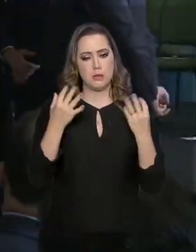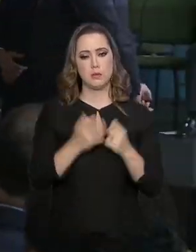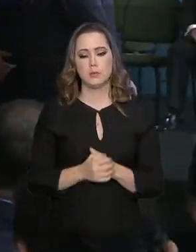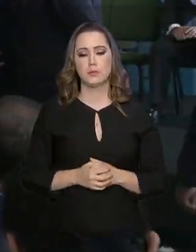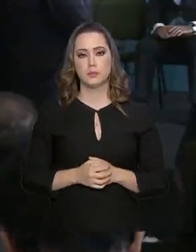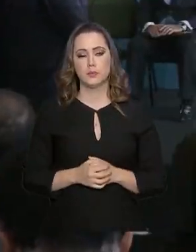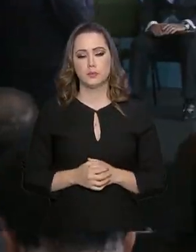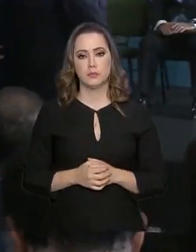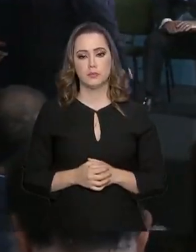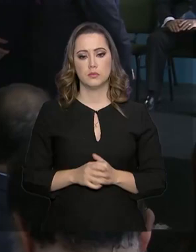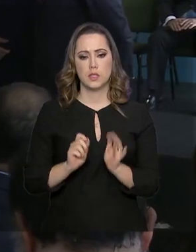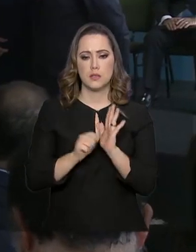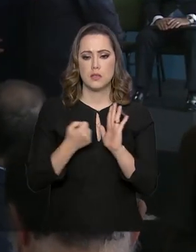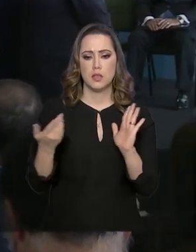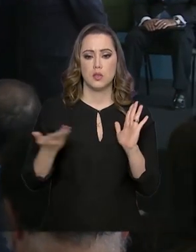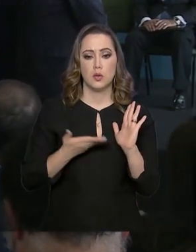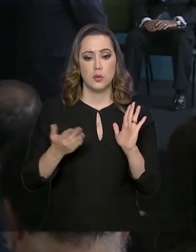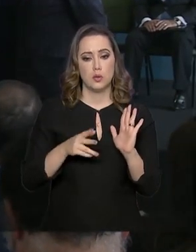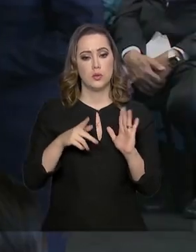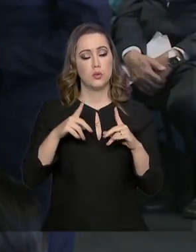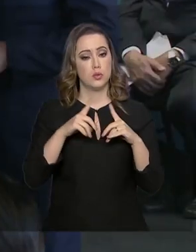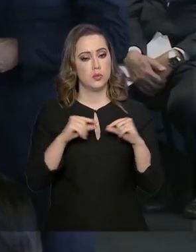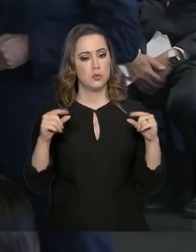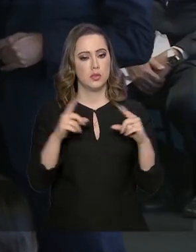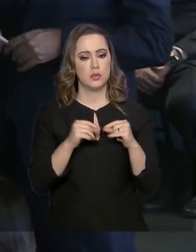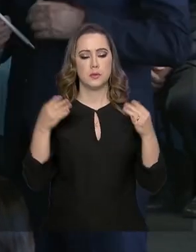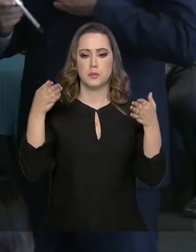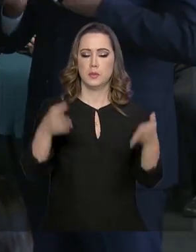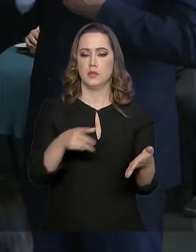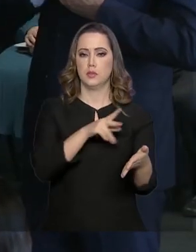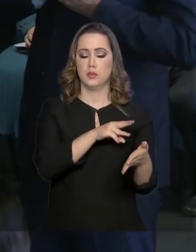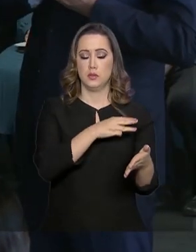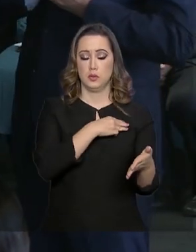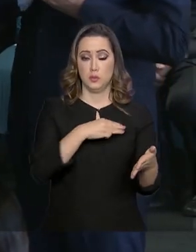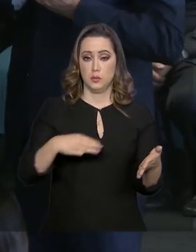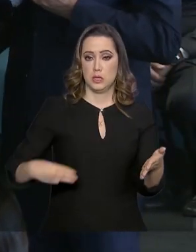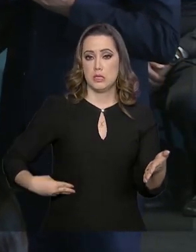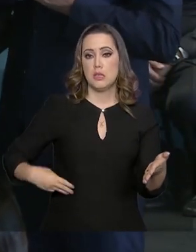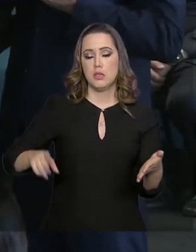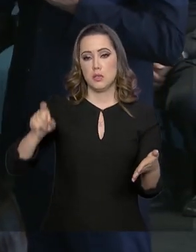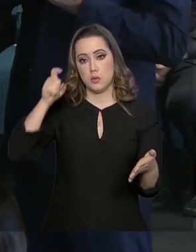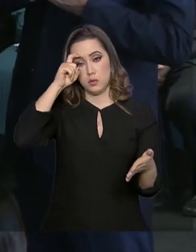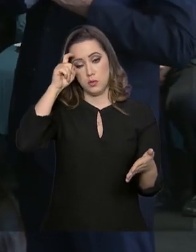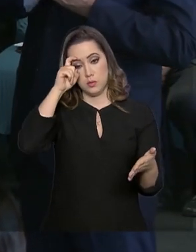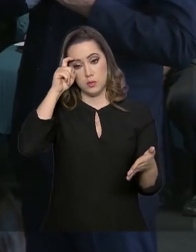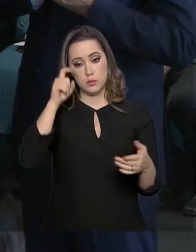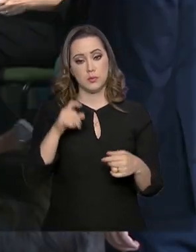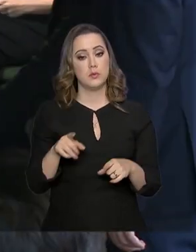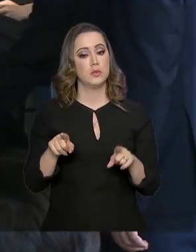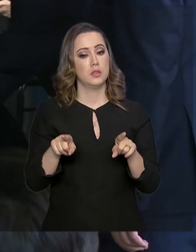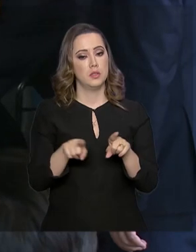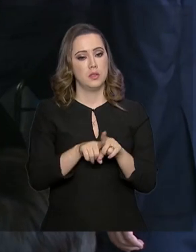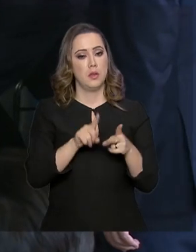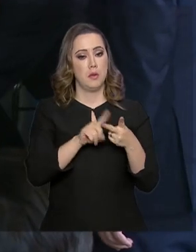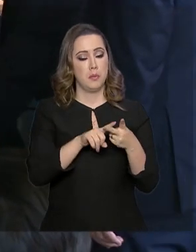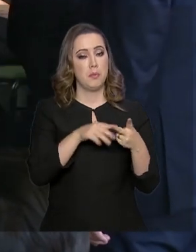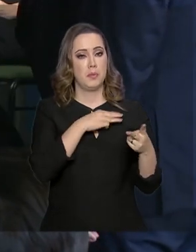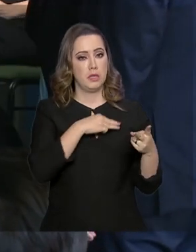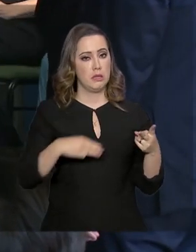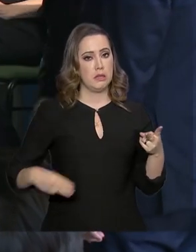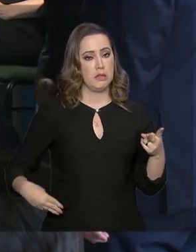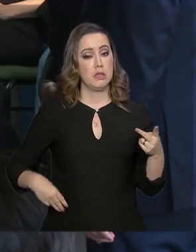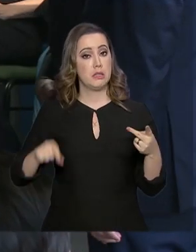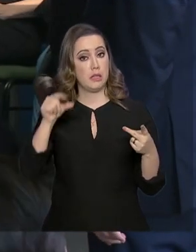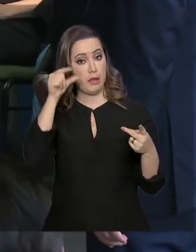A iniciativa foi assinada hoje em Brasília com a presença dos ministros Sérgio Moro, da Justiça e Segurança Pública, da Maris Alves, da